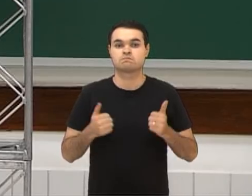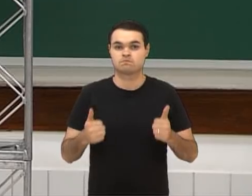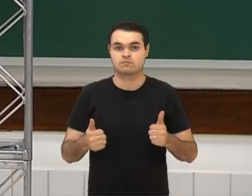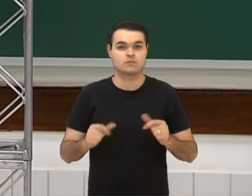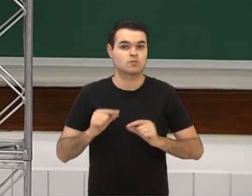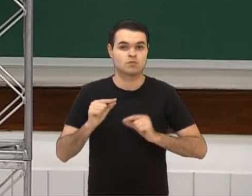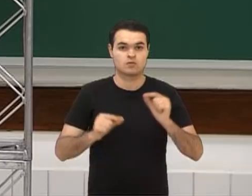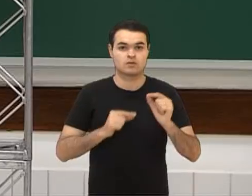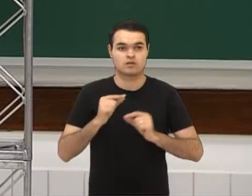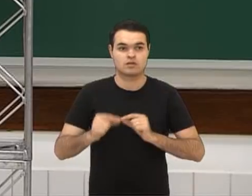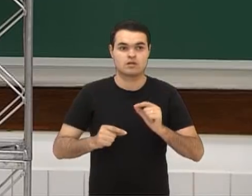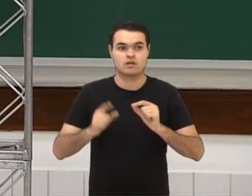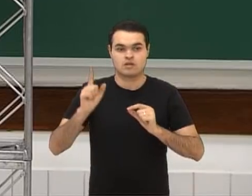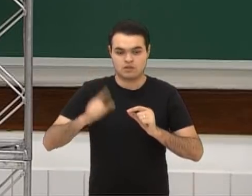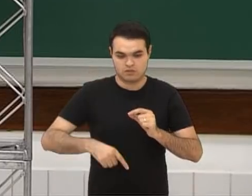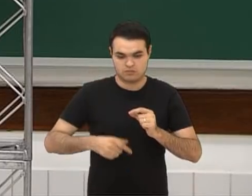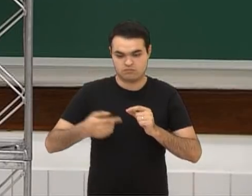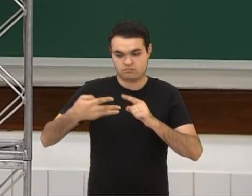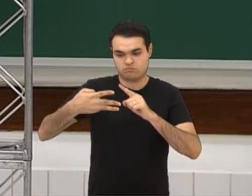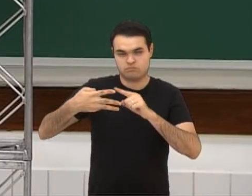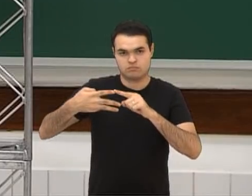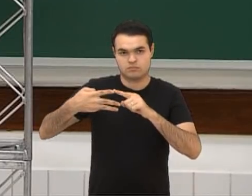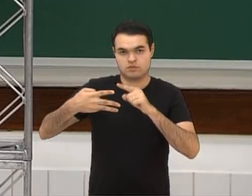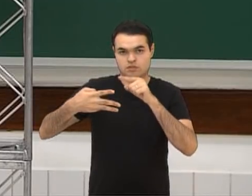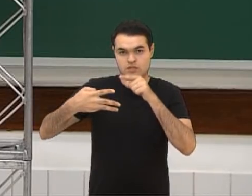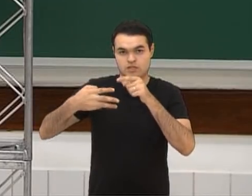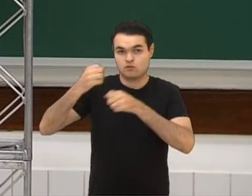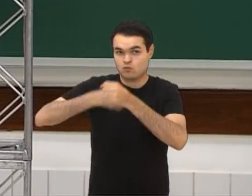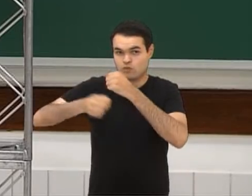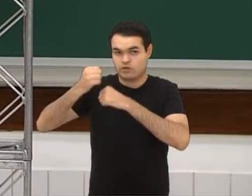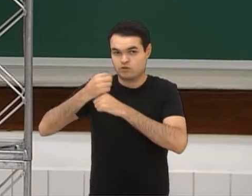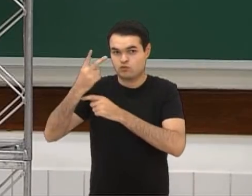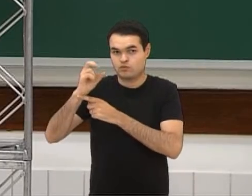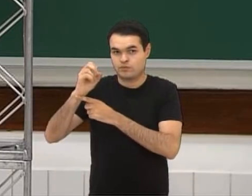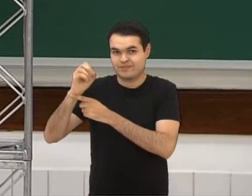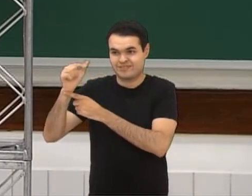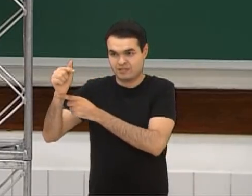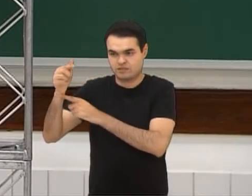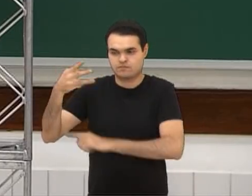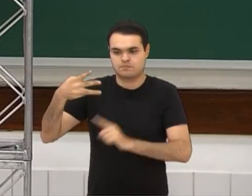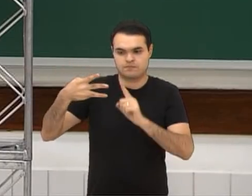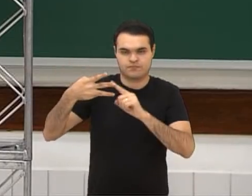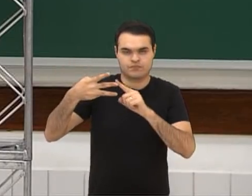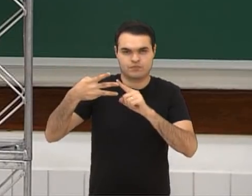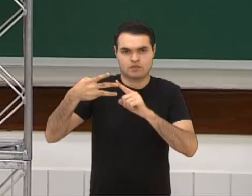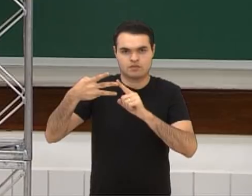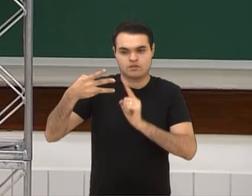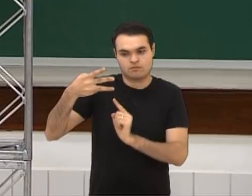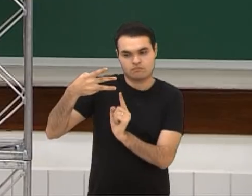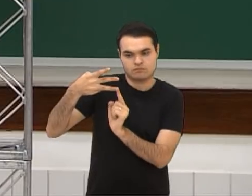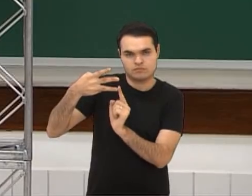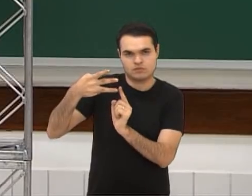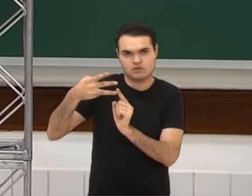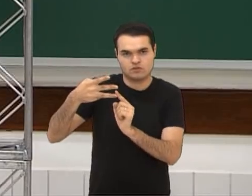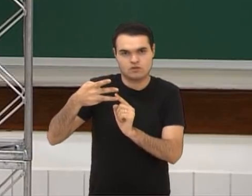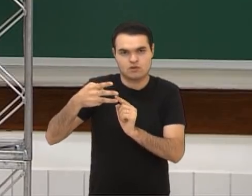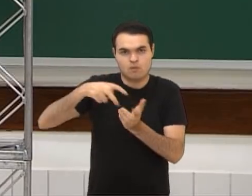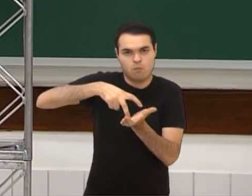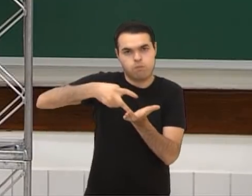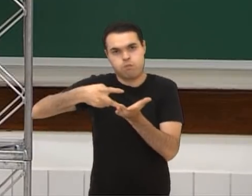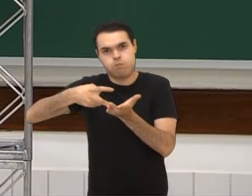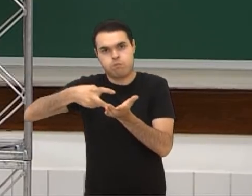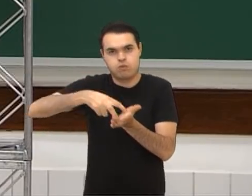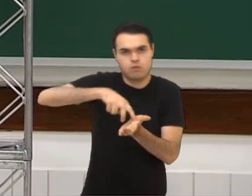Os Jogos Pan-Americanos no Brasil foram no ano de 2007 e a Copa do Mundo de Judô de 2014 foi disputada na